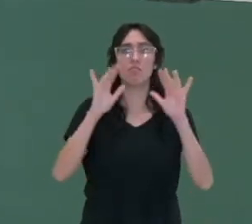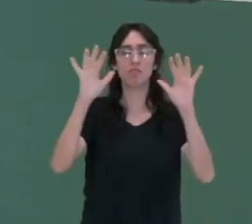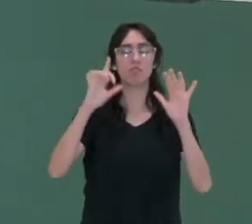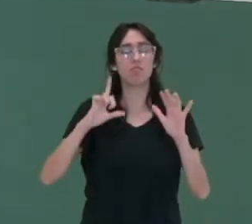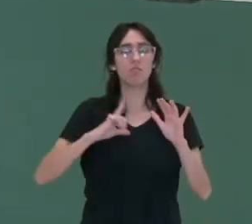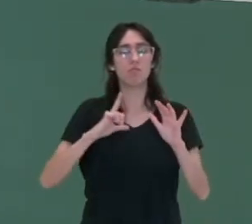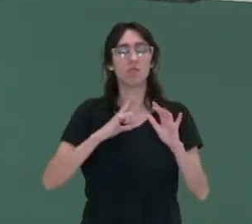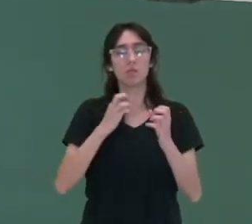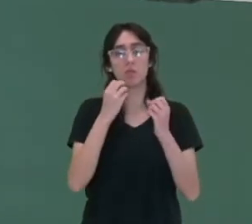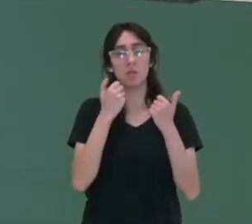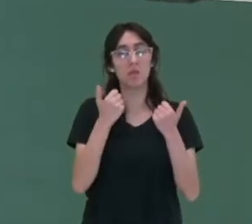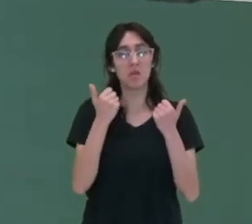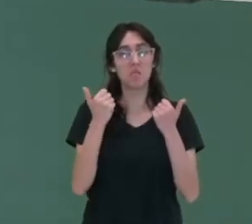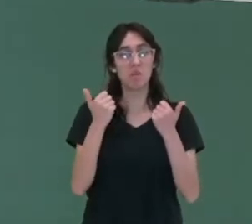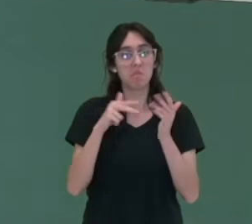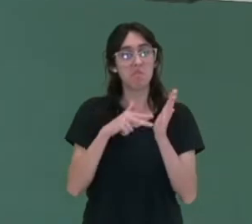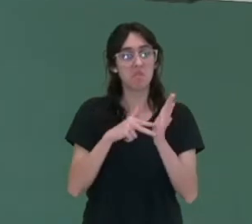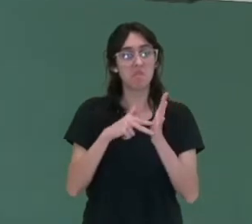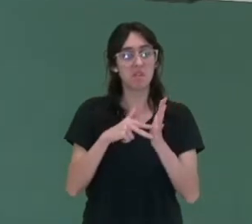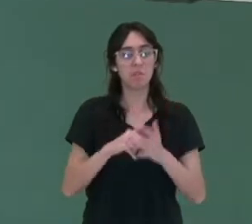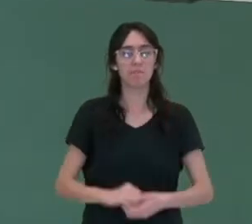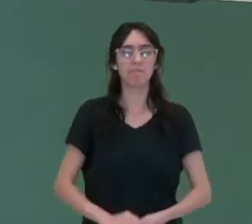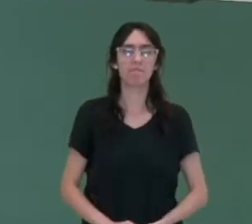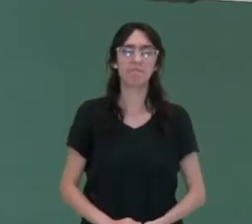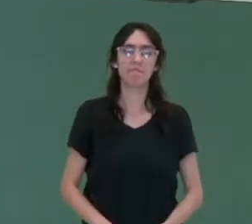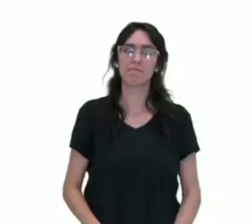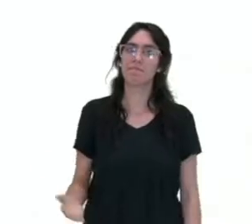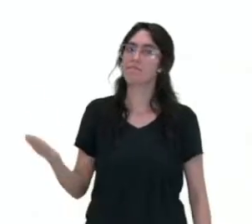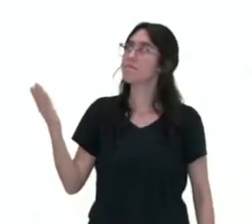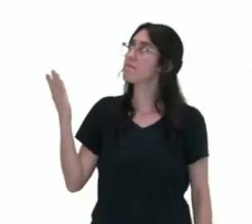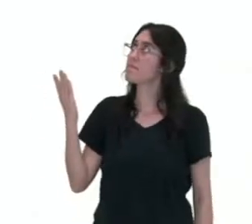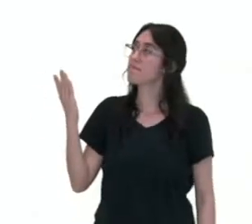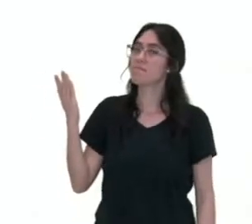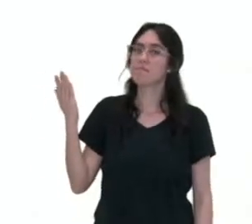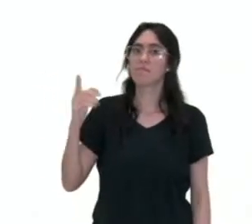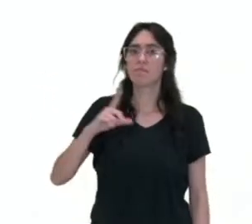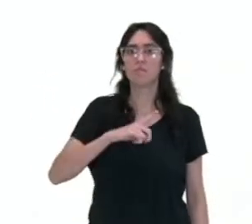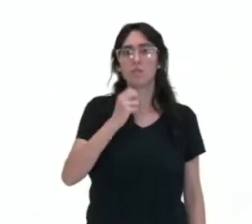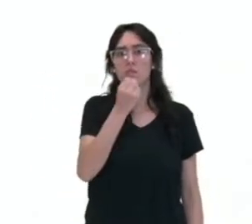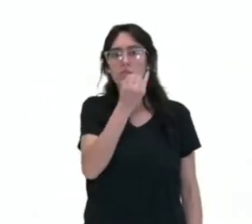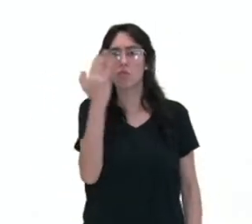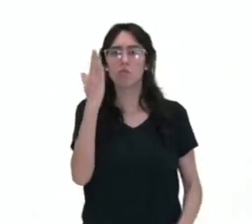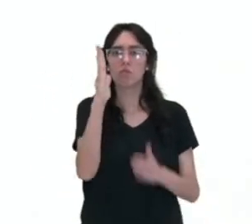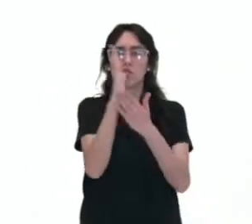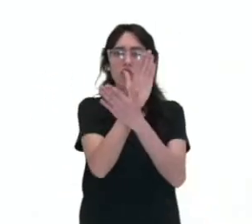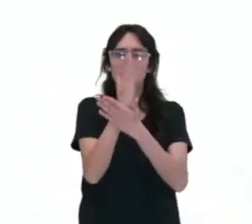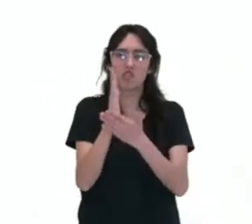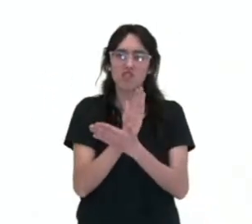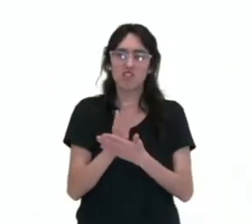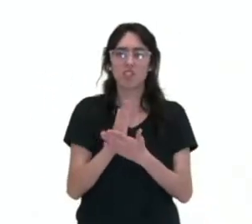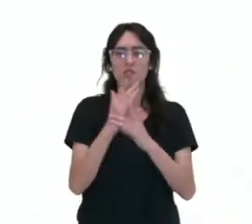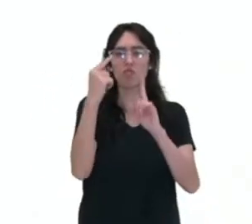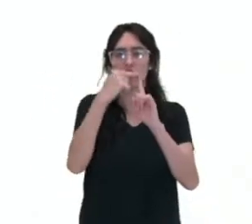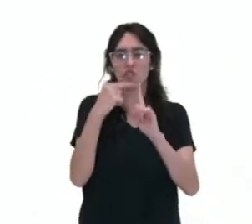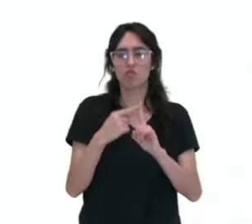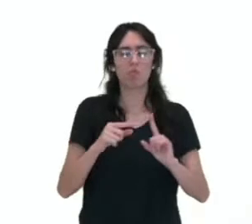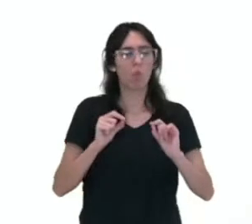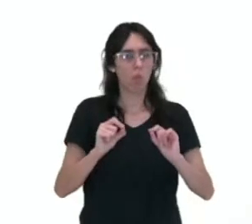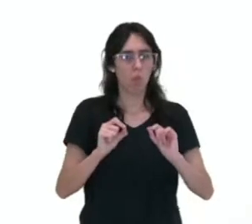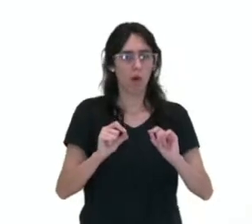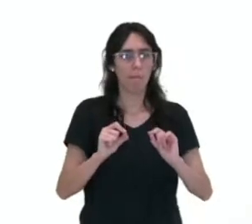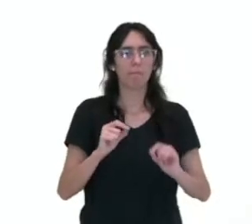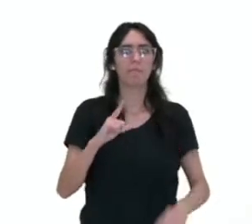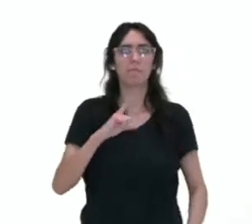velocidade bastante acelerada. E aí nós temos algumas subdivisões dessa floresta amazônica, onde nós temos